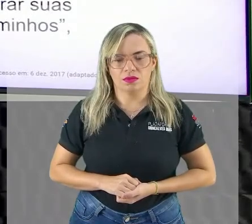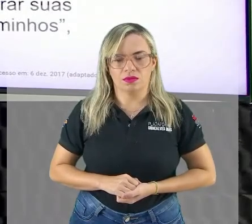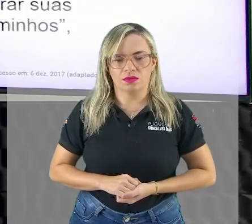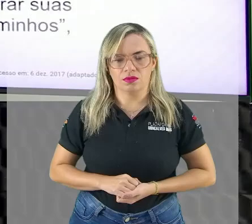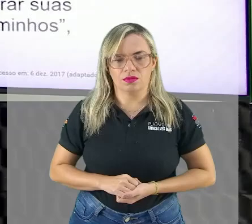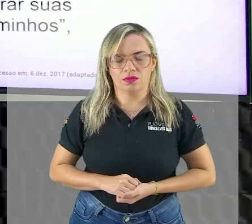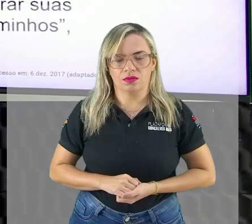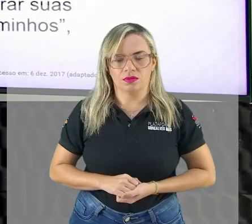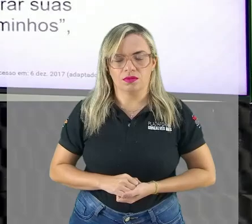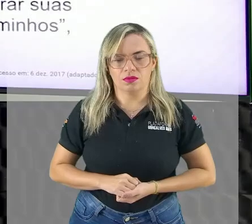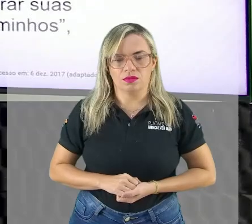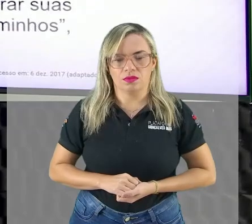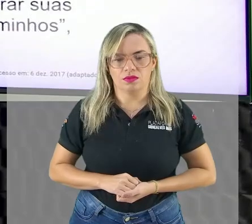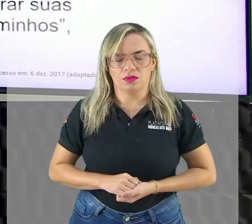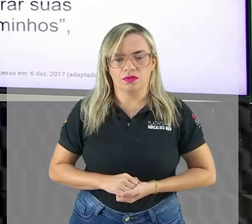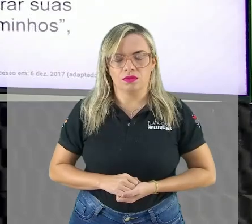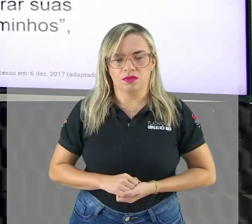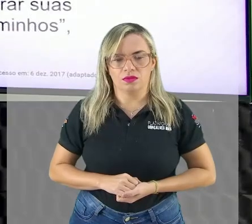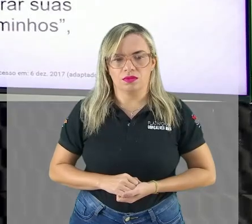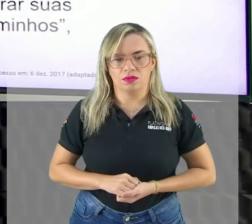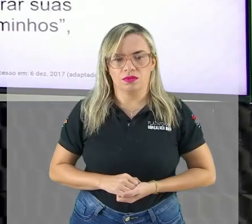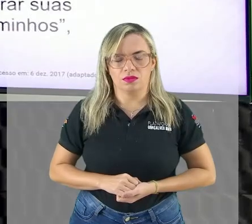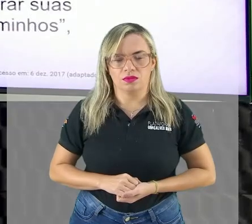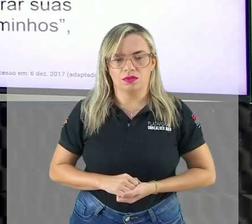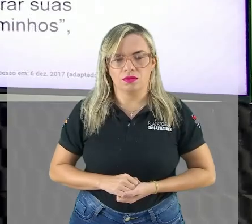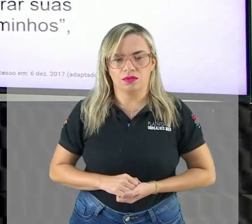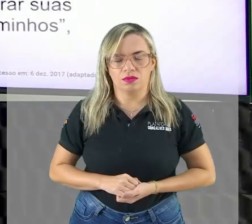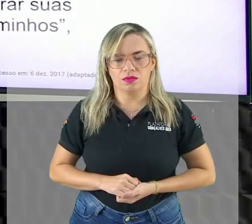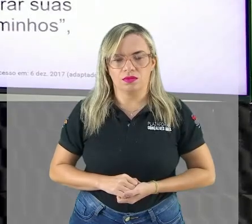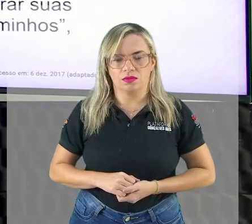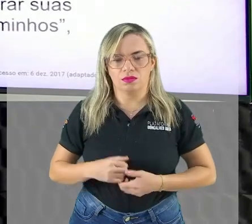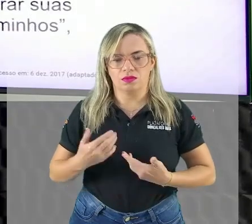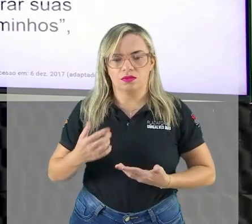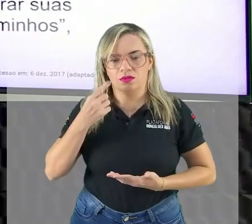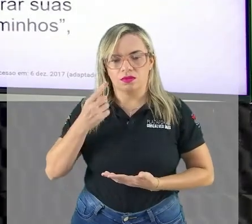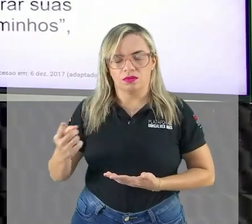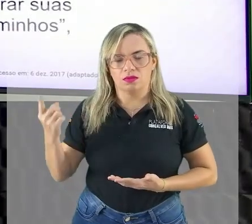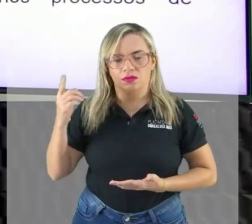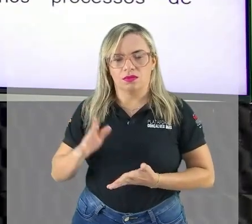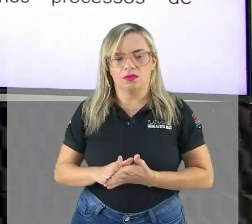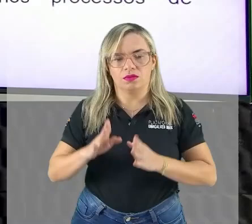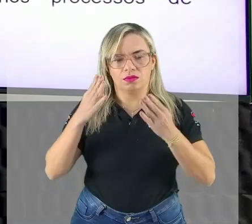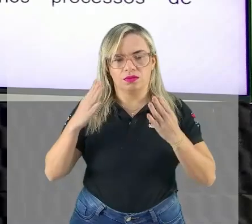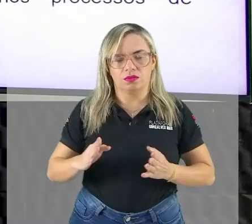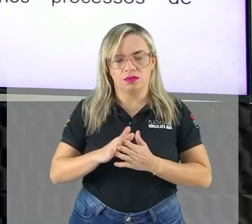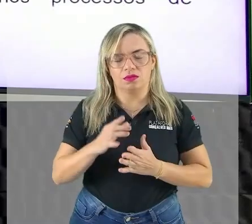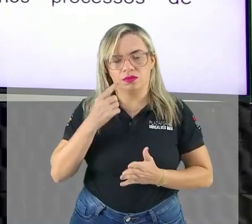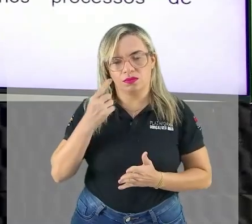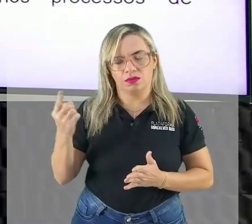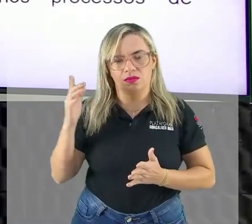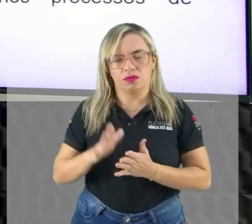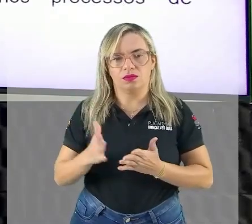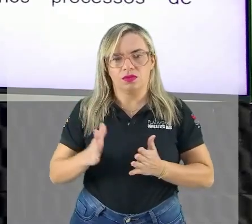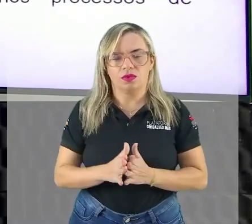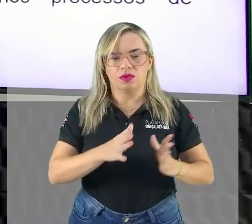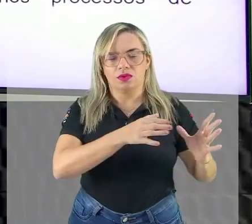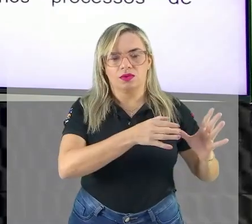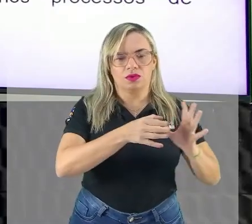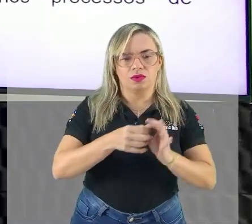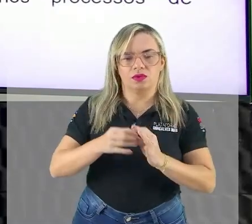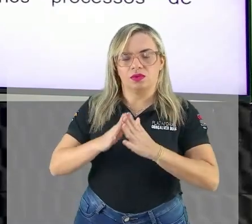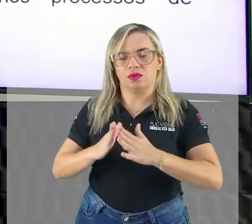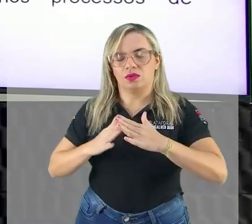imigrantes possam narrar suas histórias, construindo novos caminhos. Analisa. E aí, considerando esse contexto